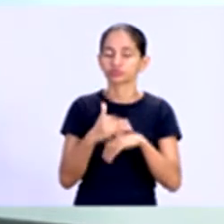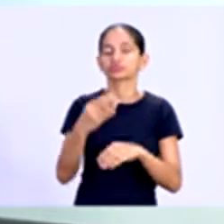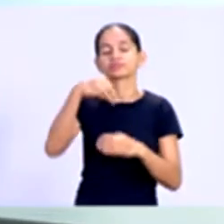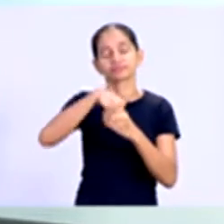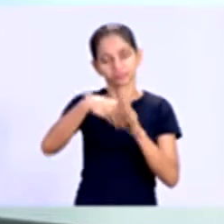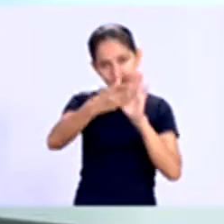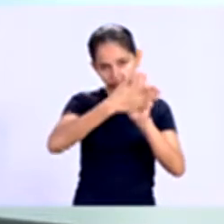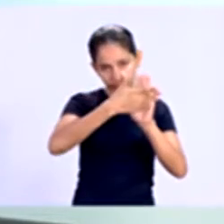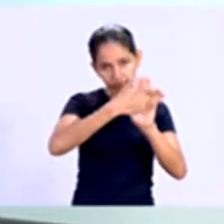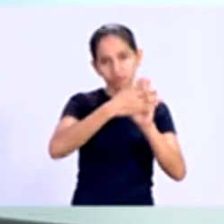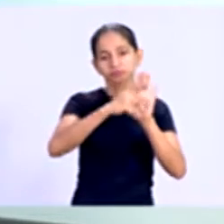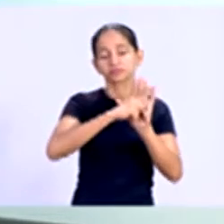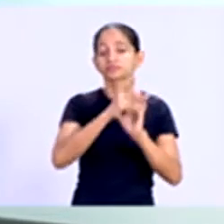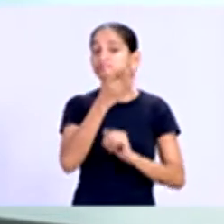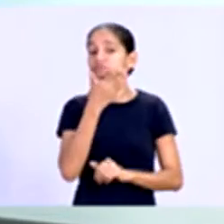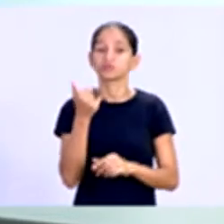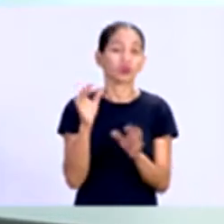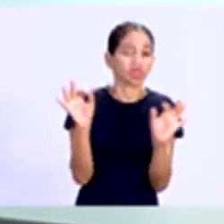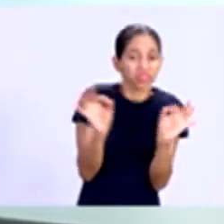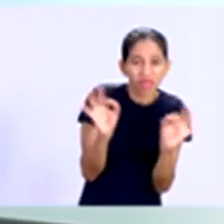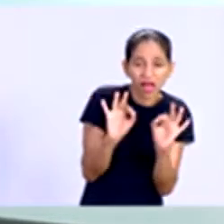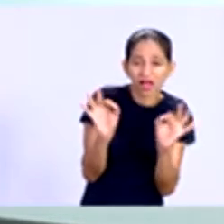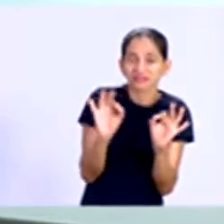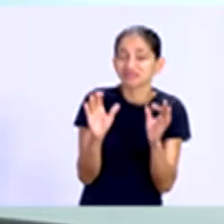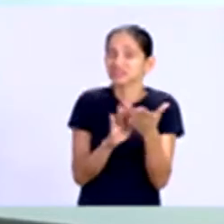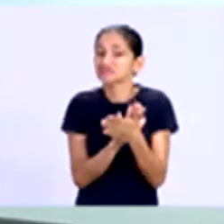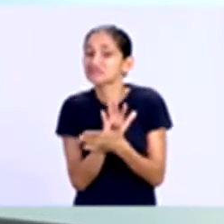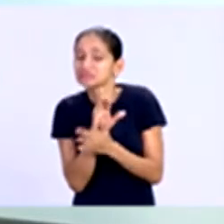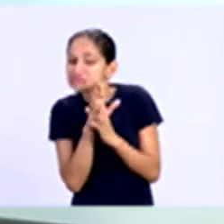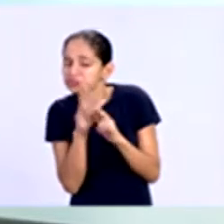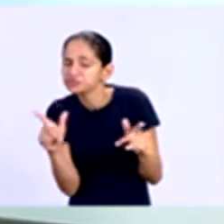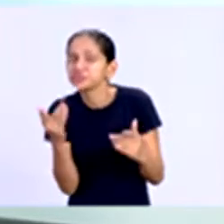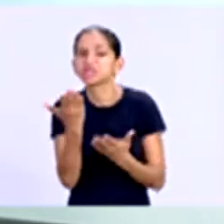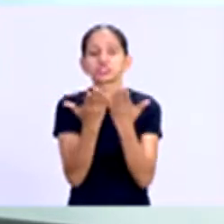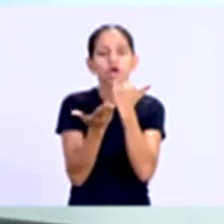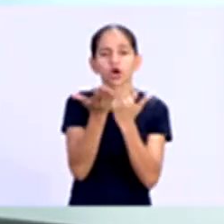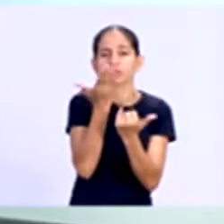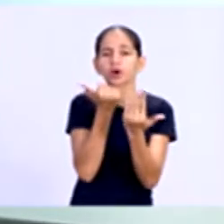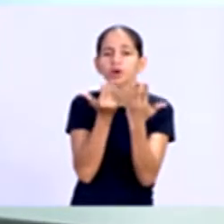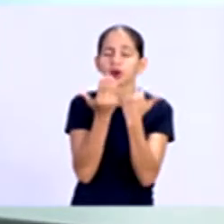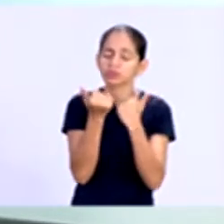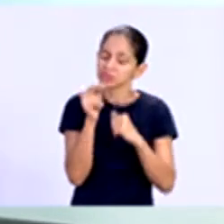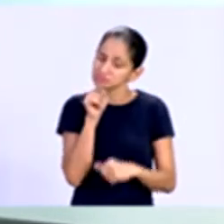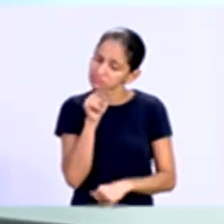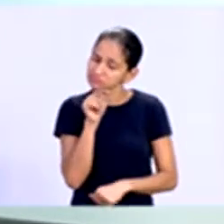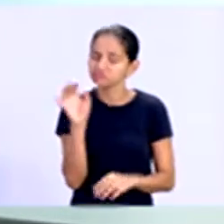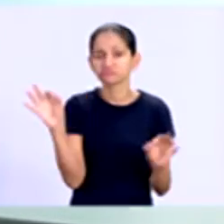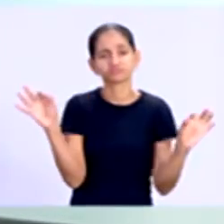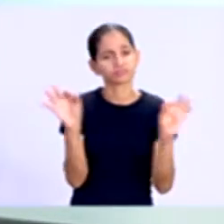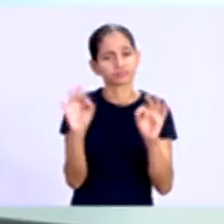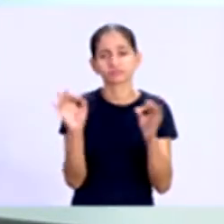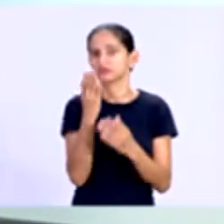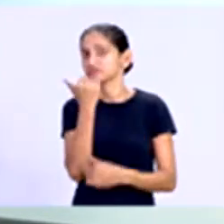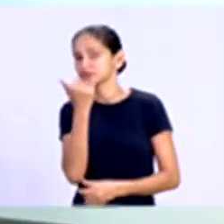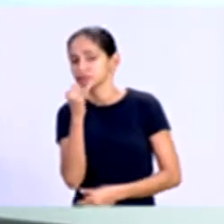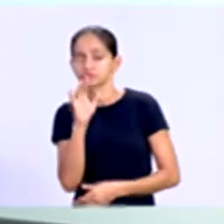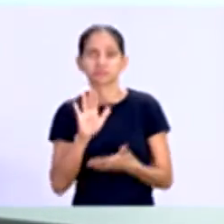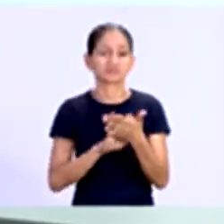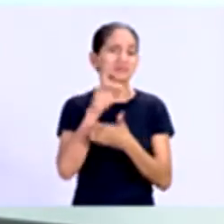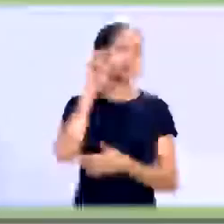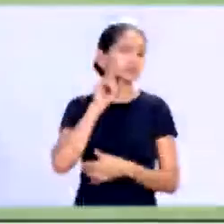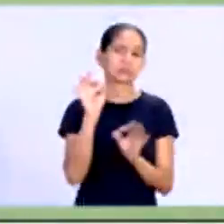para que o cliente não venha achar nenhum corpo estranho, né, no seu alimento. Um cabelo, um pedaço de